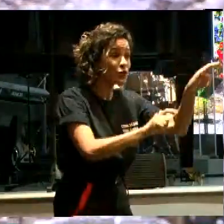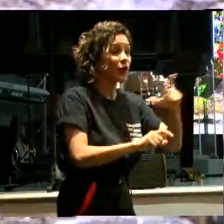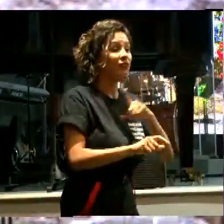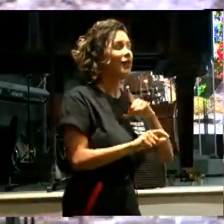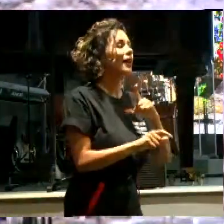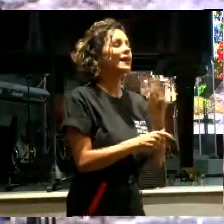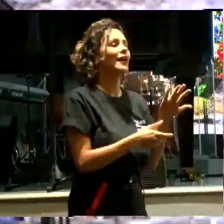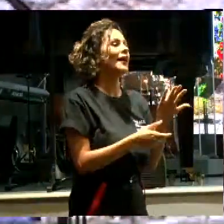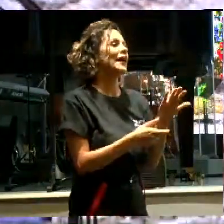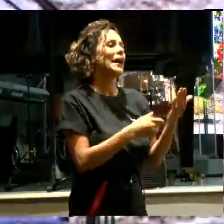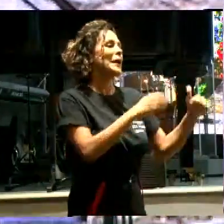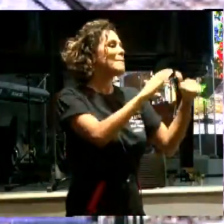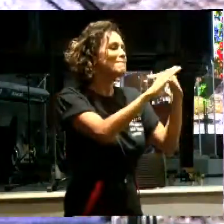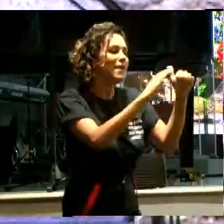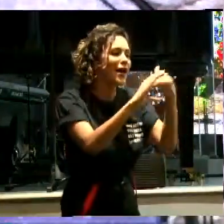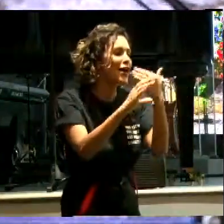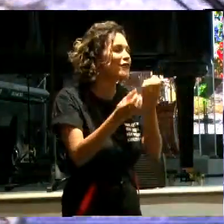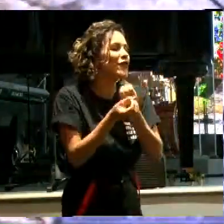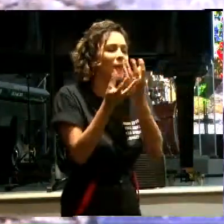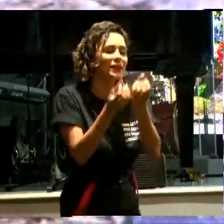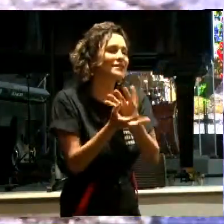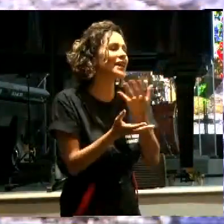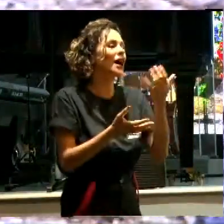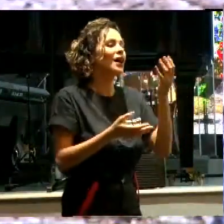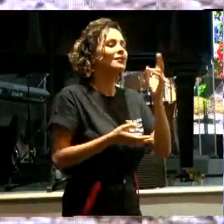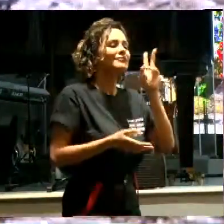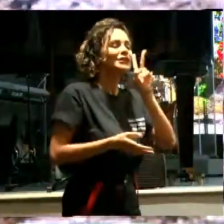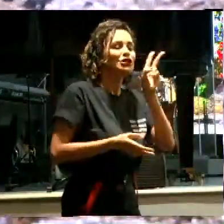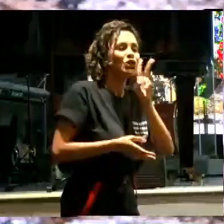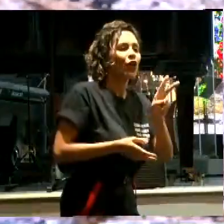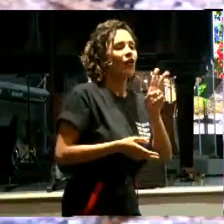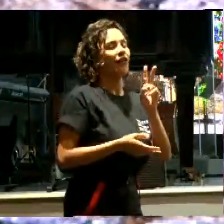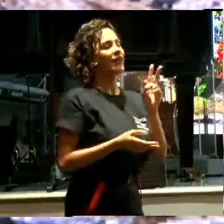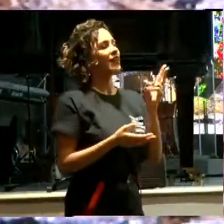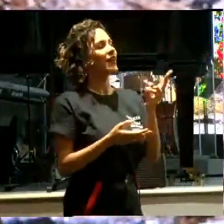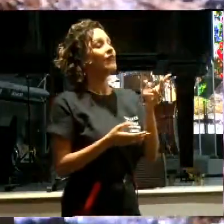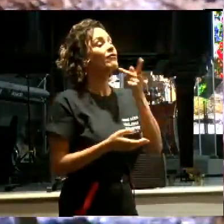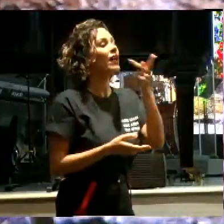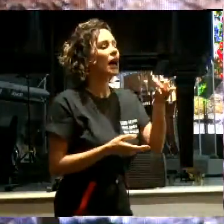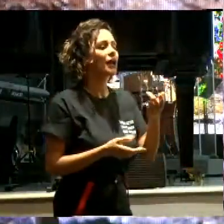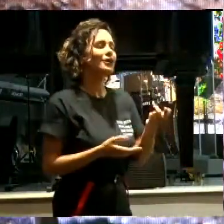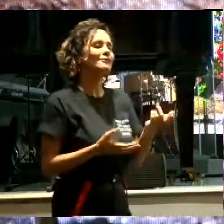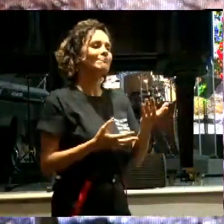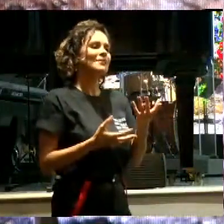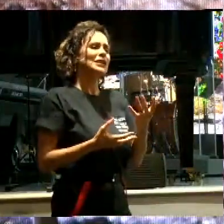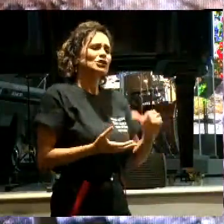informações de que elas estavam sofrendo e algo que eu falei ativou,